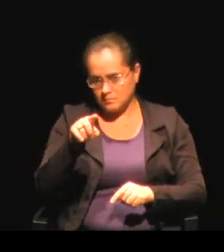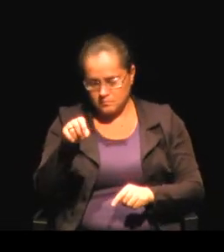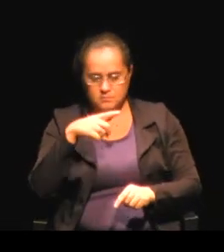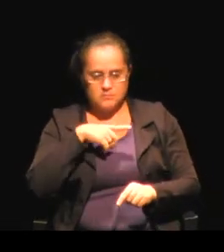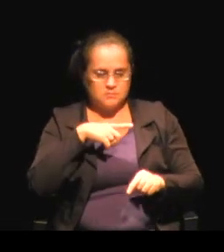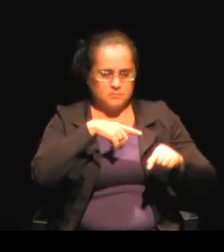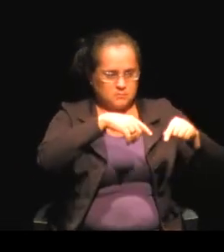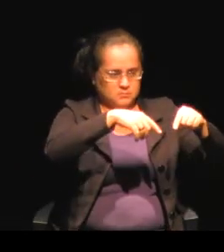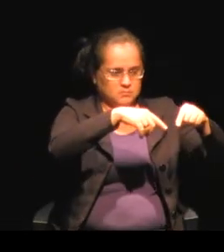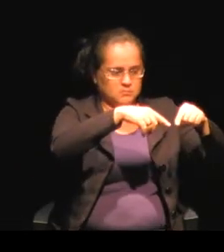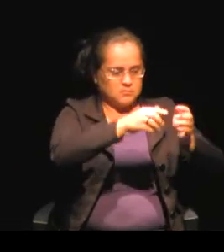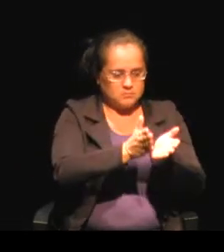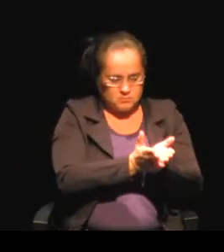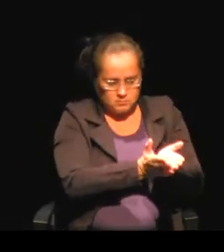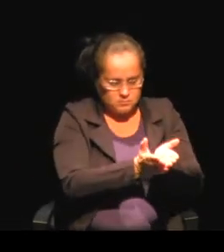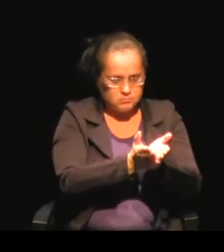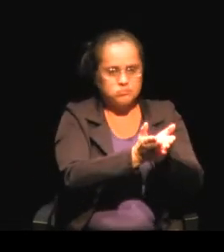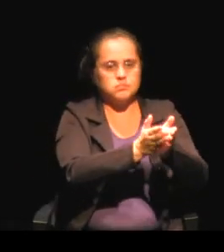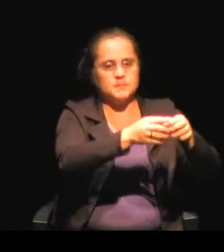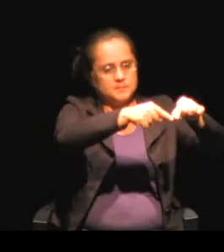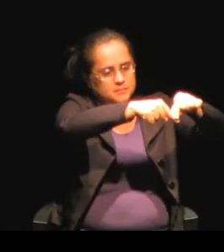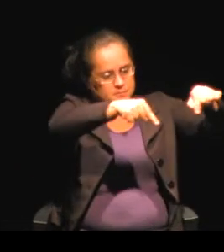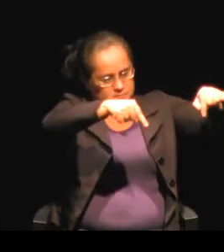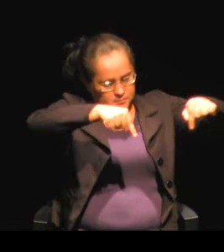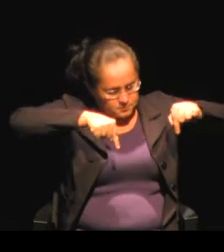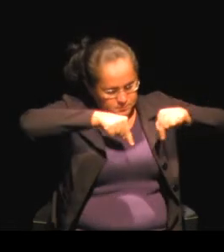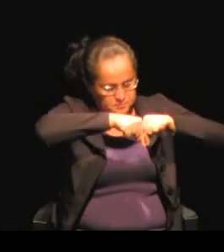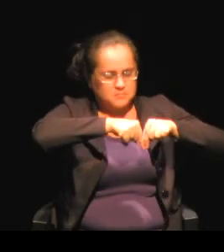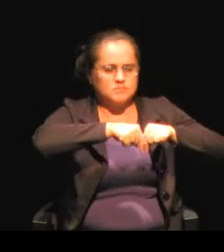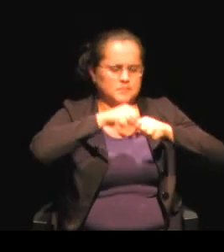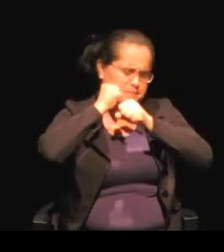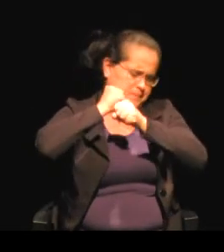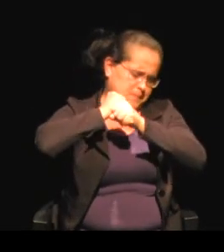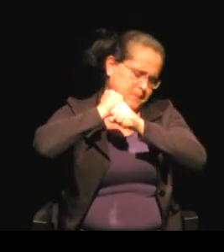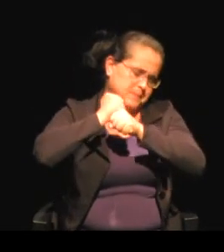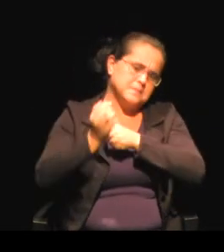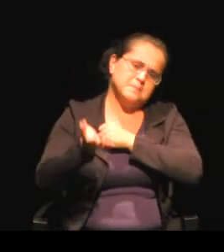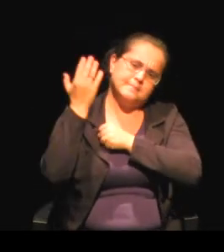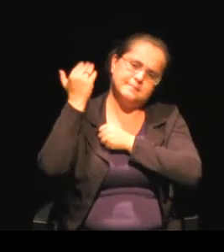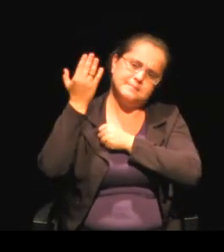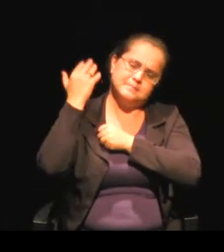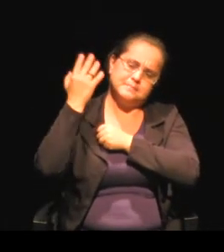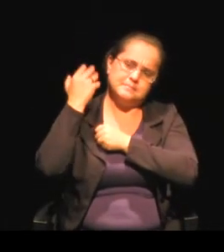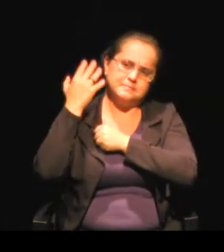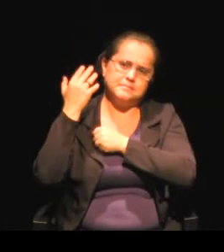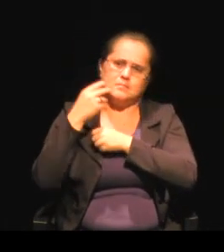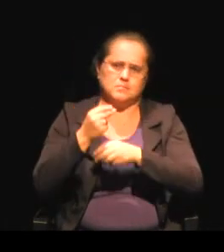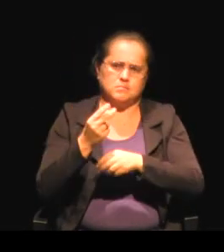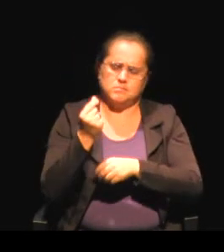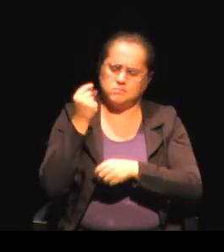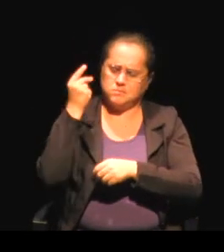velas quadradas ainda hoje. A vela quadrada é a vela mais antiga, a vela de navegação, né? É a mais antiga de todas, remonta